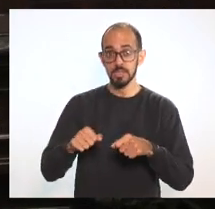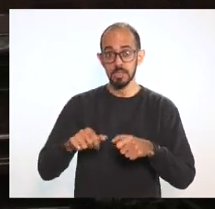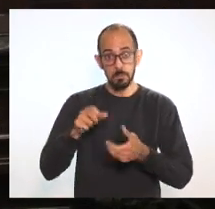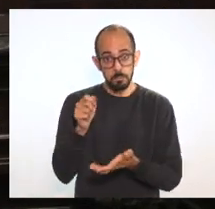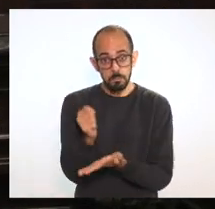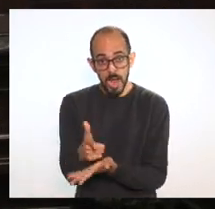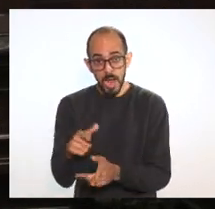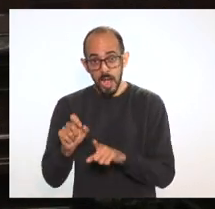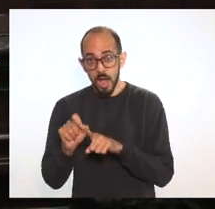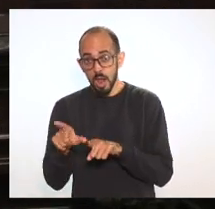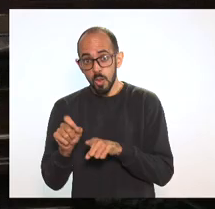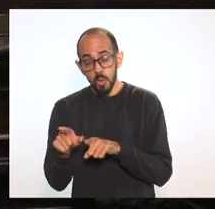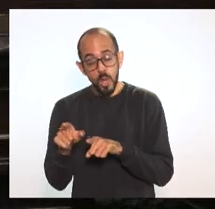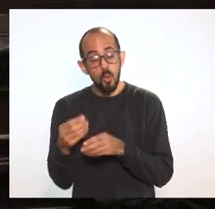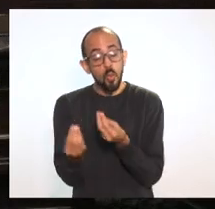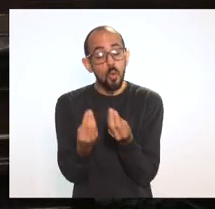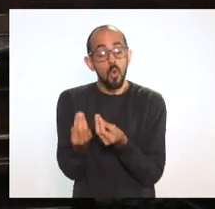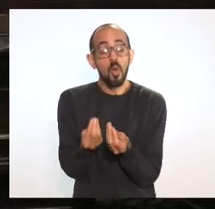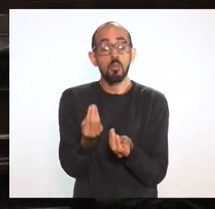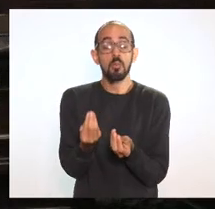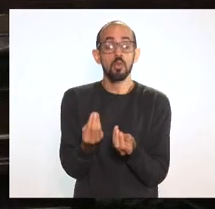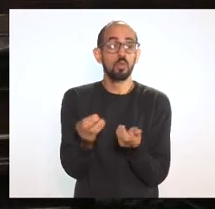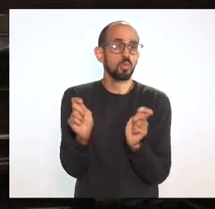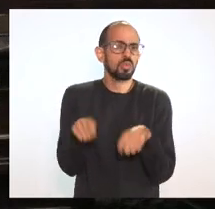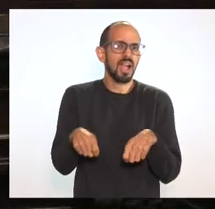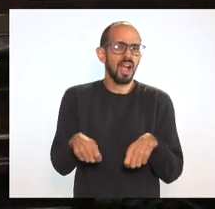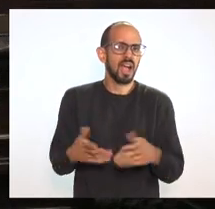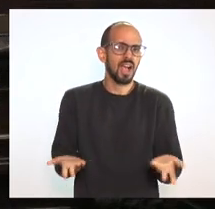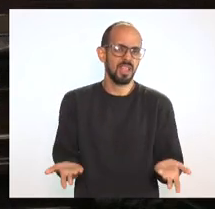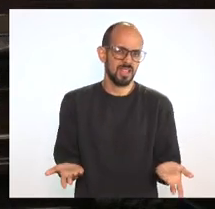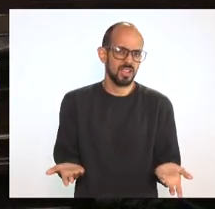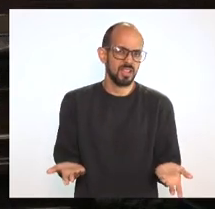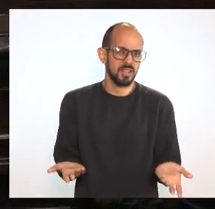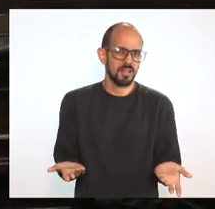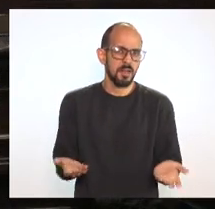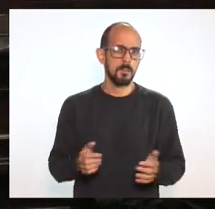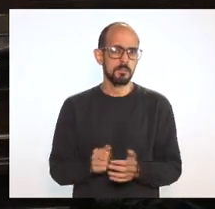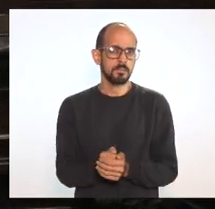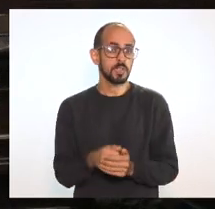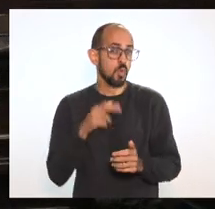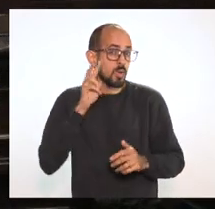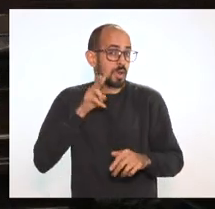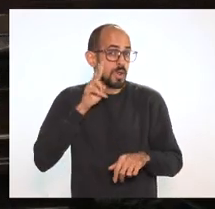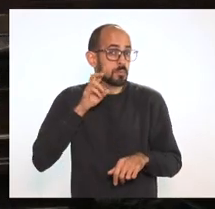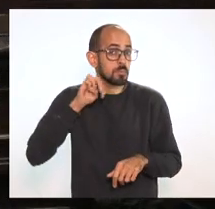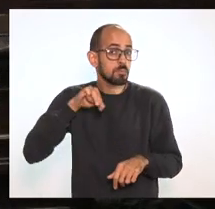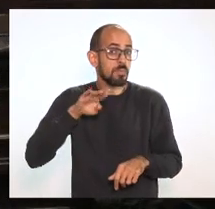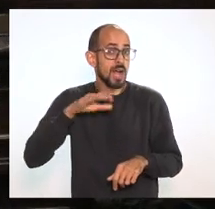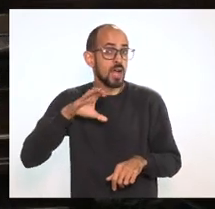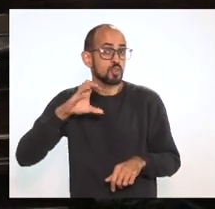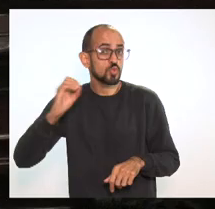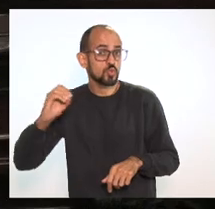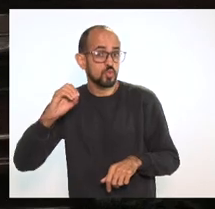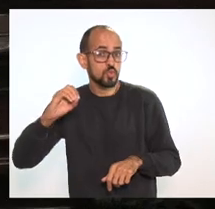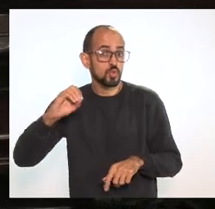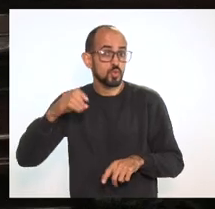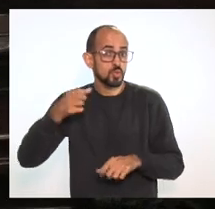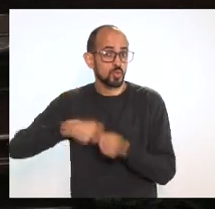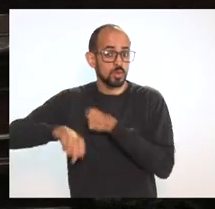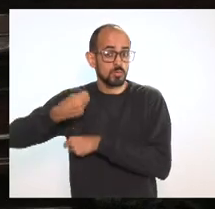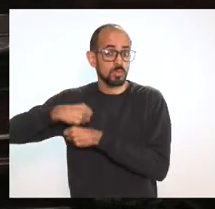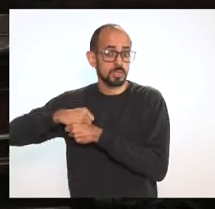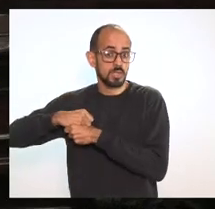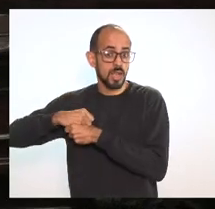aluguel, não está não, não está não. Eu me lembro que em março do ano passado, protocolei, está aqui, ó,